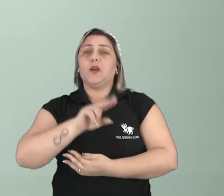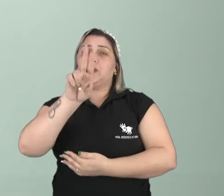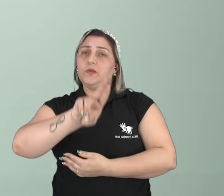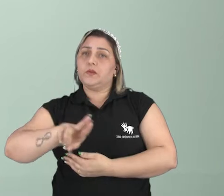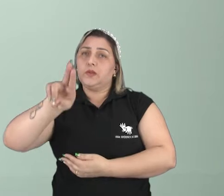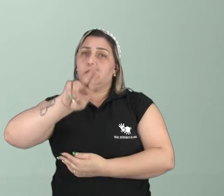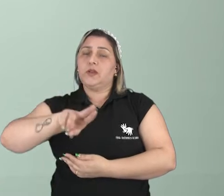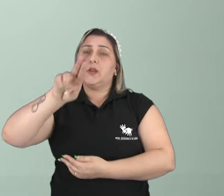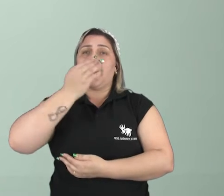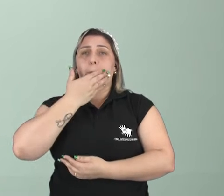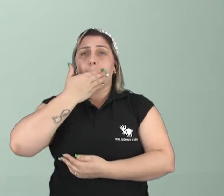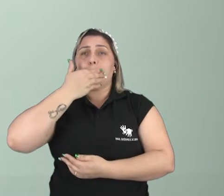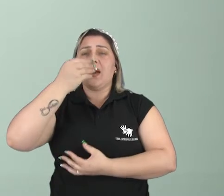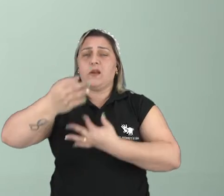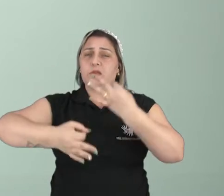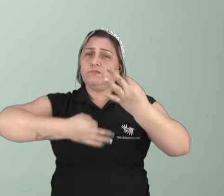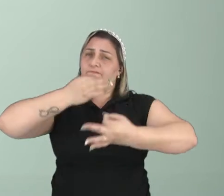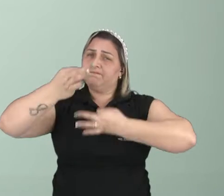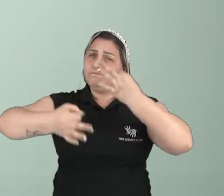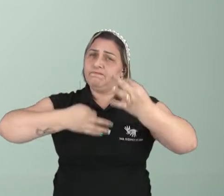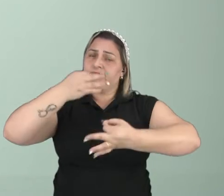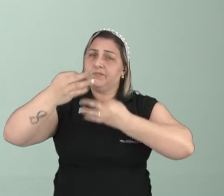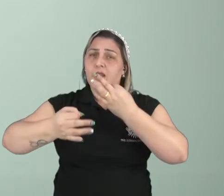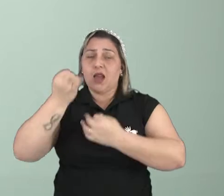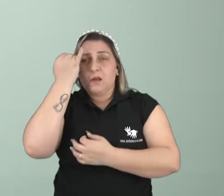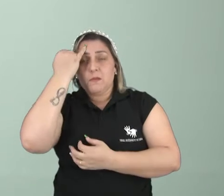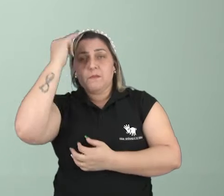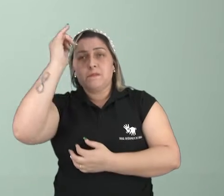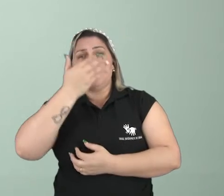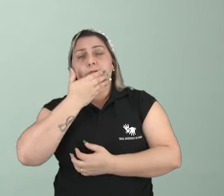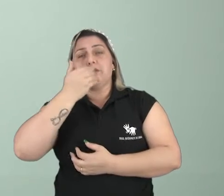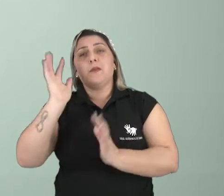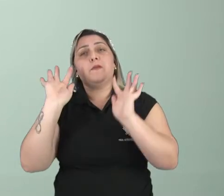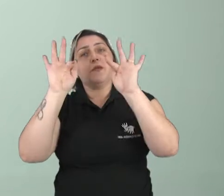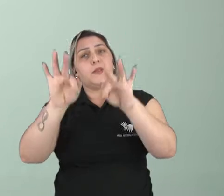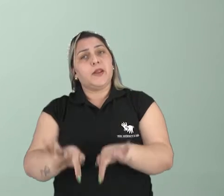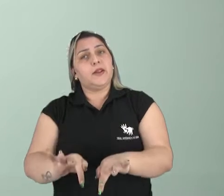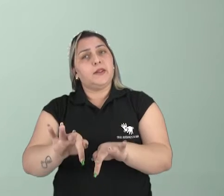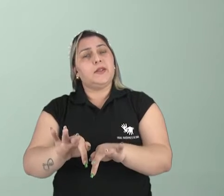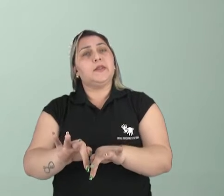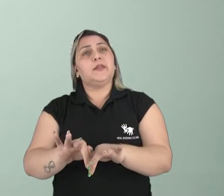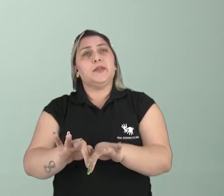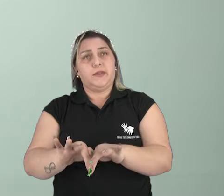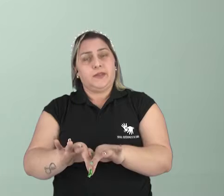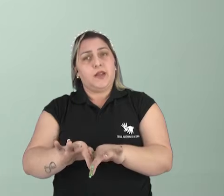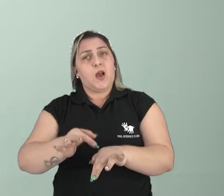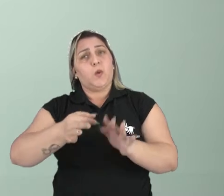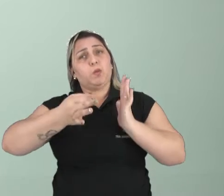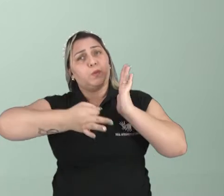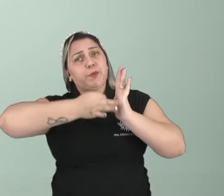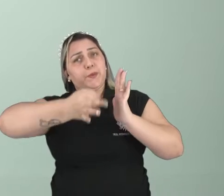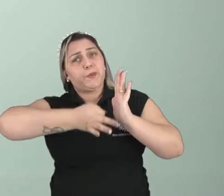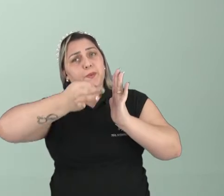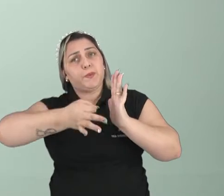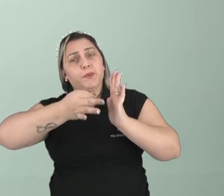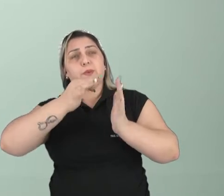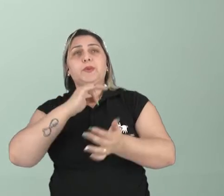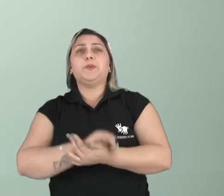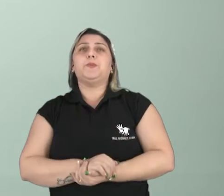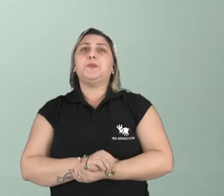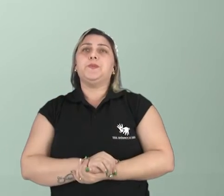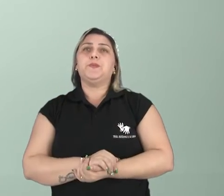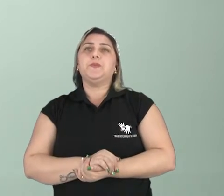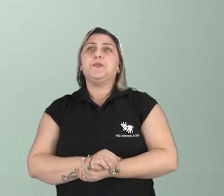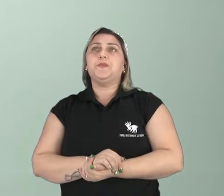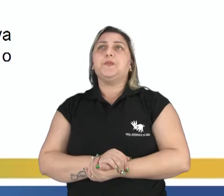o seu melhor argumento, a sua melhor ideia, para concluir o seu ponto de vista ali, tá bom? Então essa